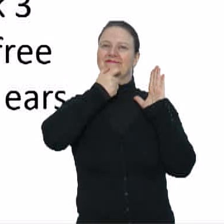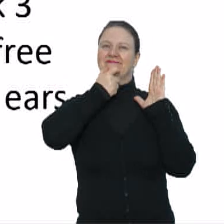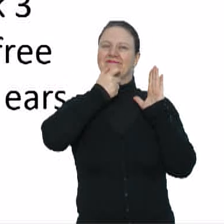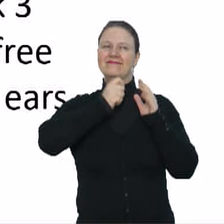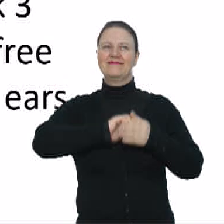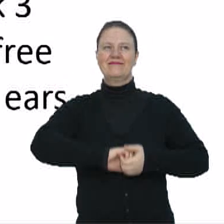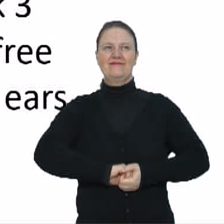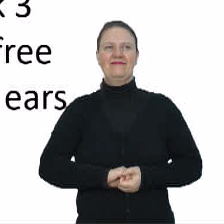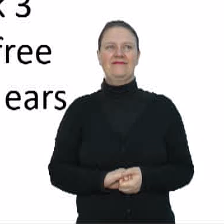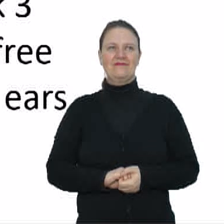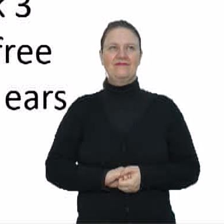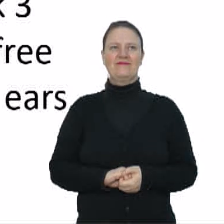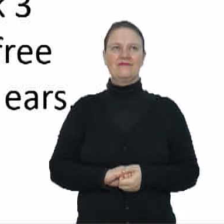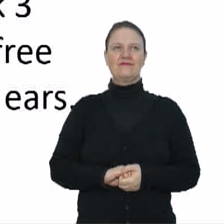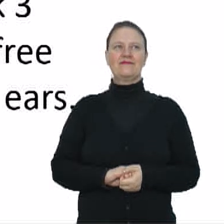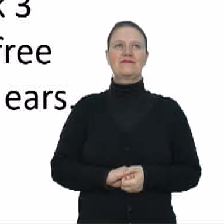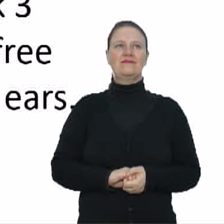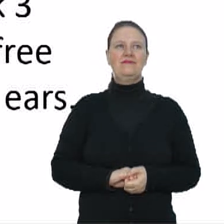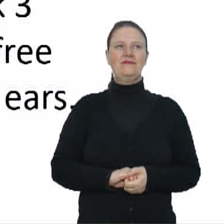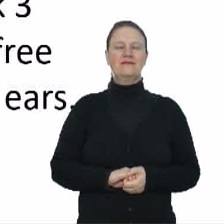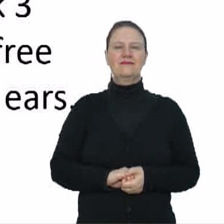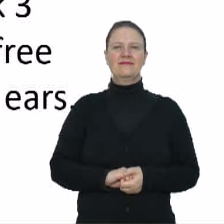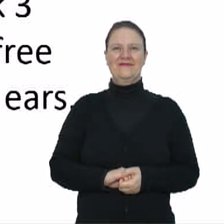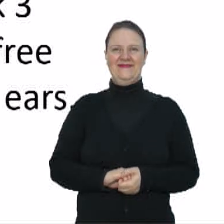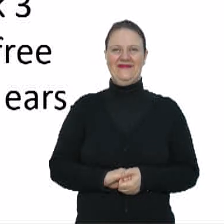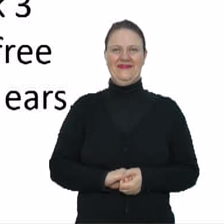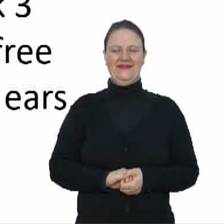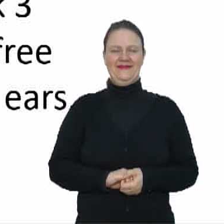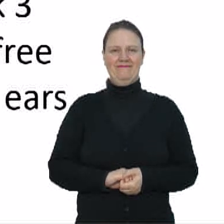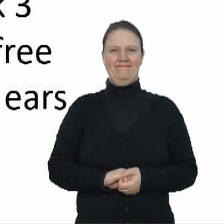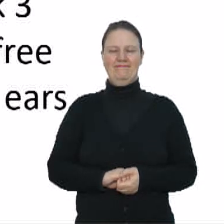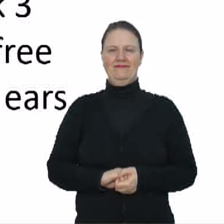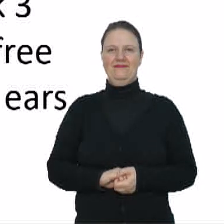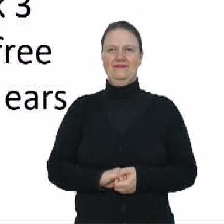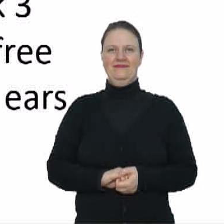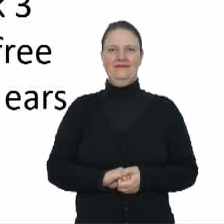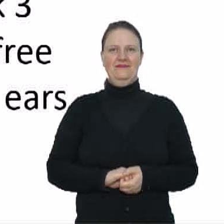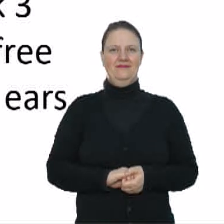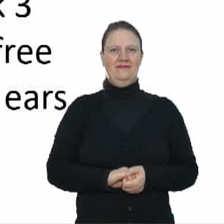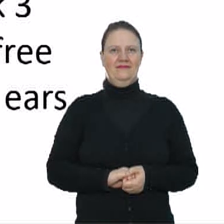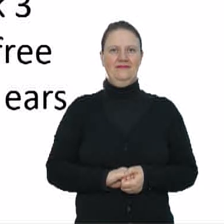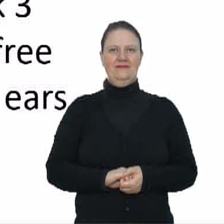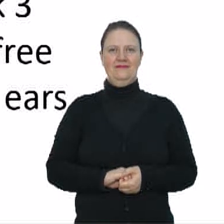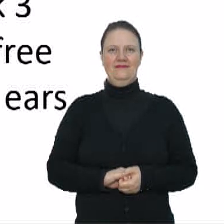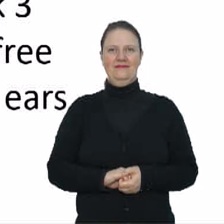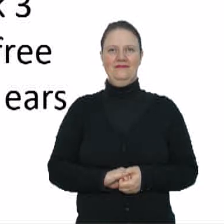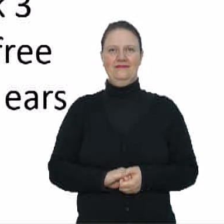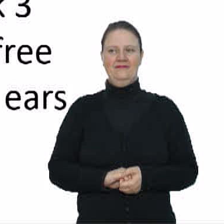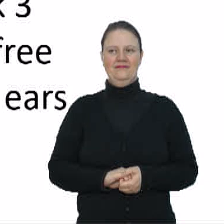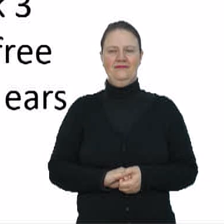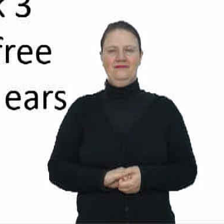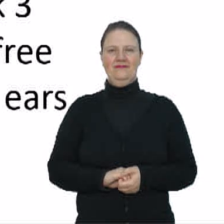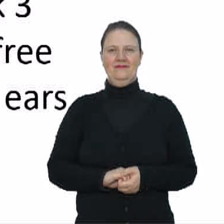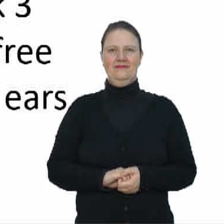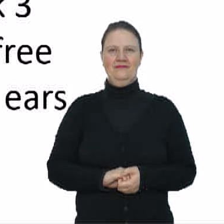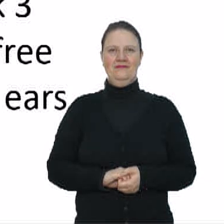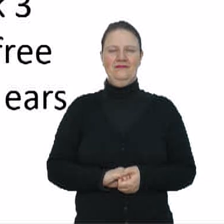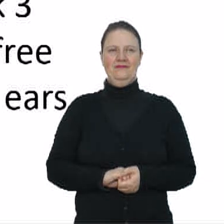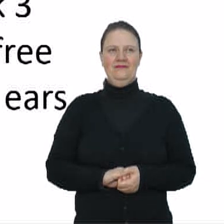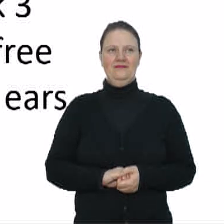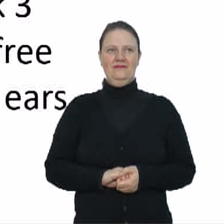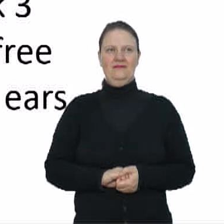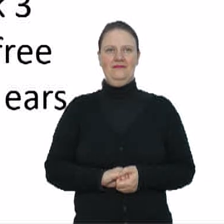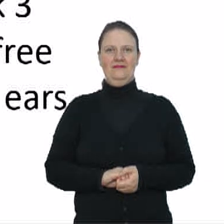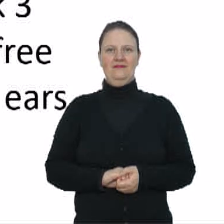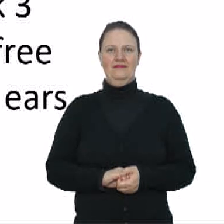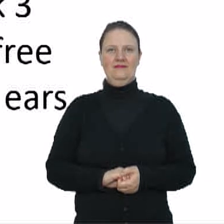decisive. So, I choose milk. Some studies suggest that teens who choose milk instead of sugar drink